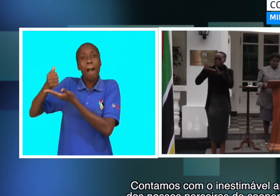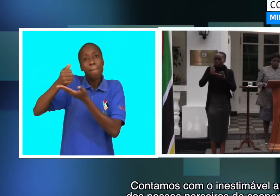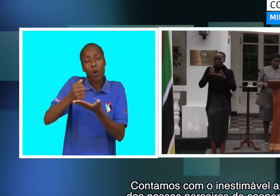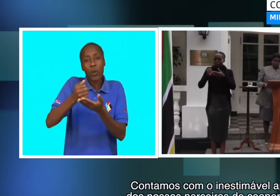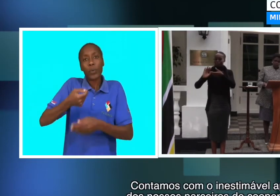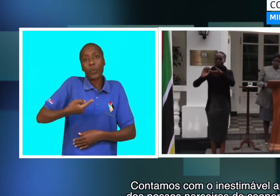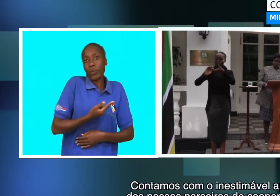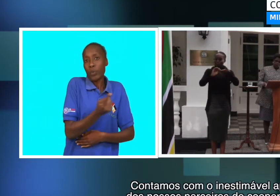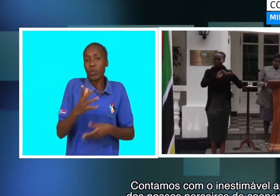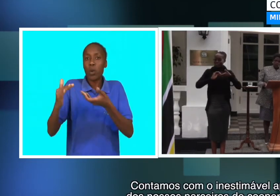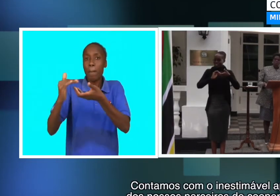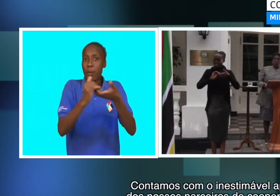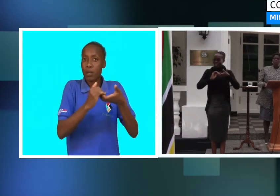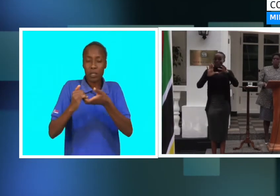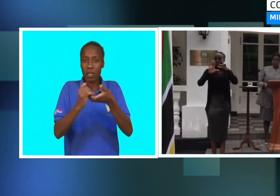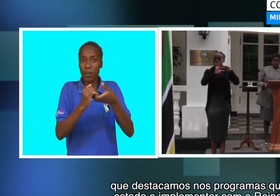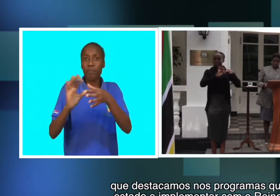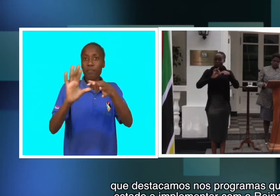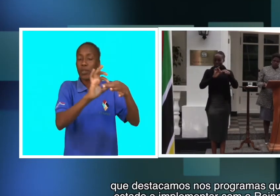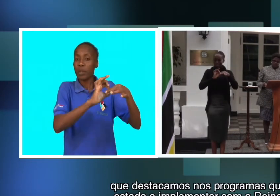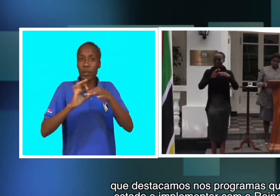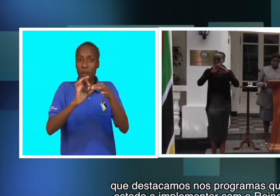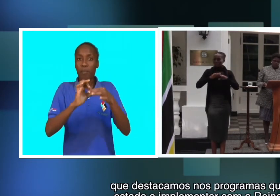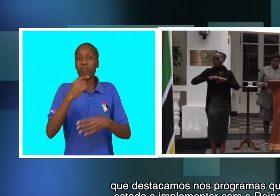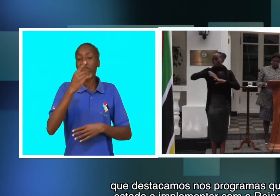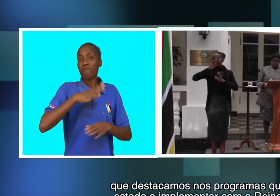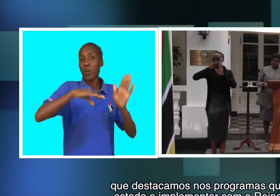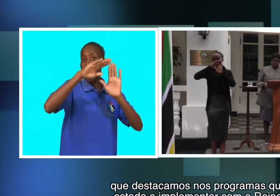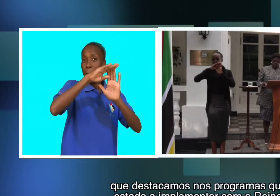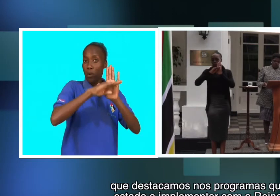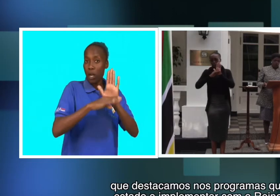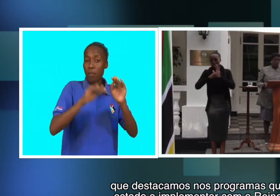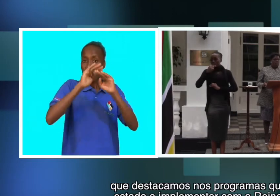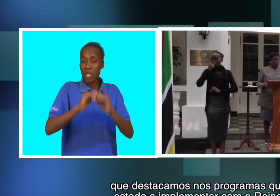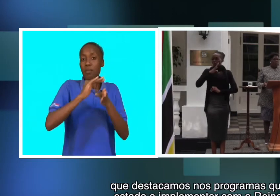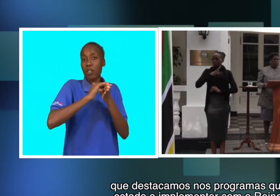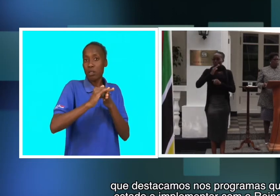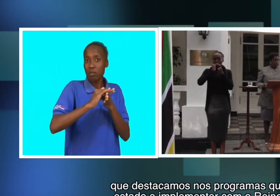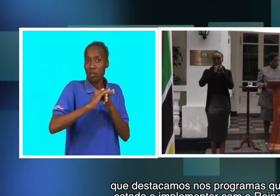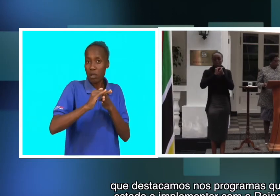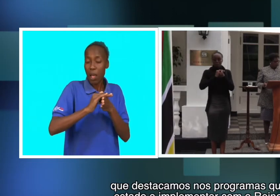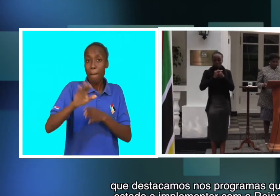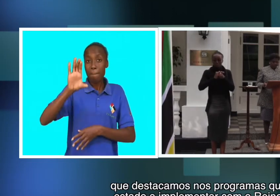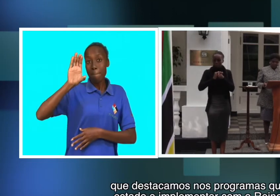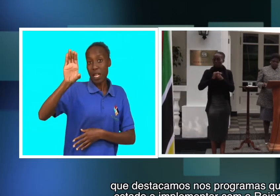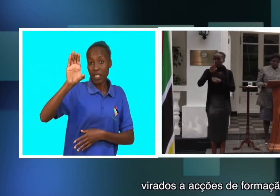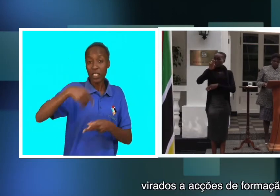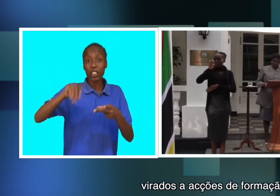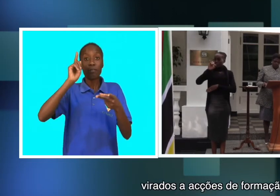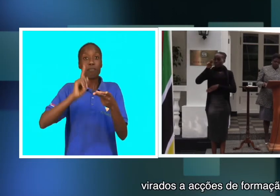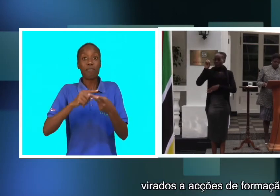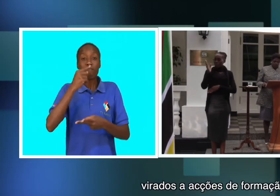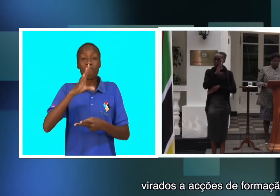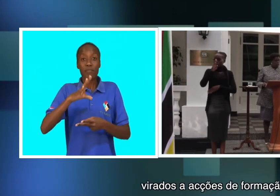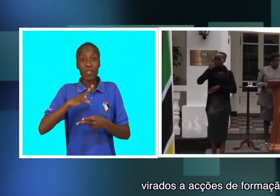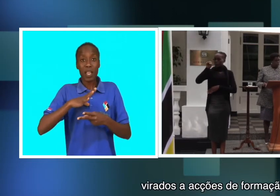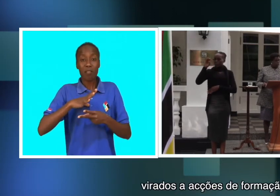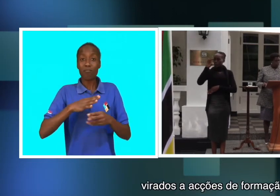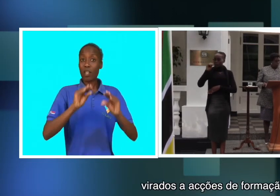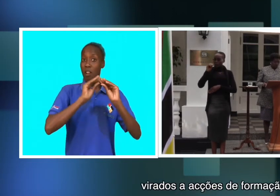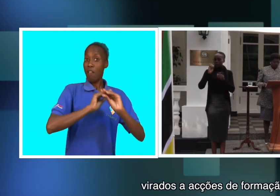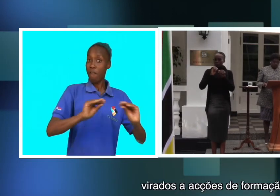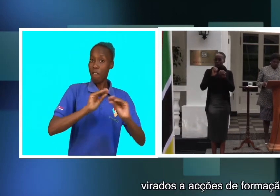parceiros de cooperação e destacamos dos programas que temos estado a implementar com o Reino Unido, virados a